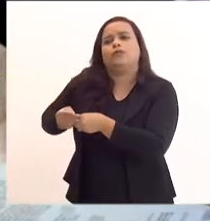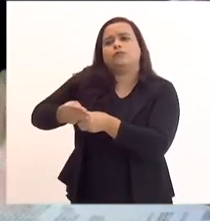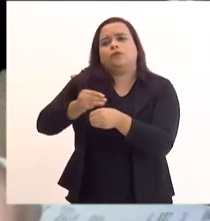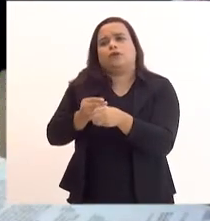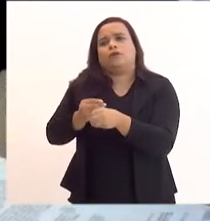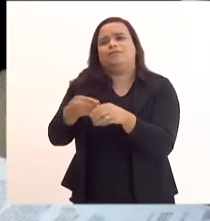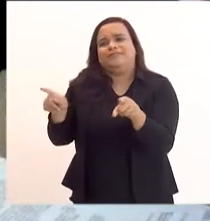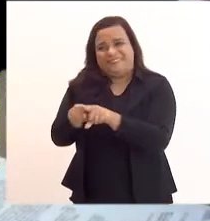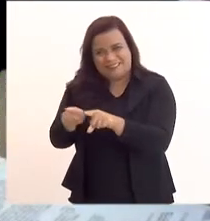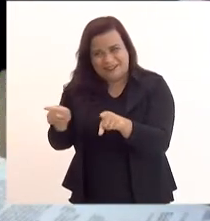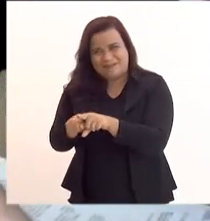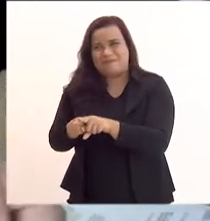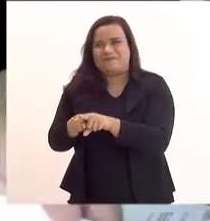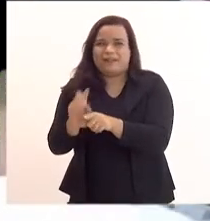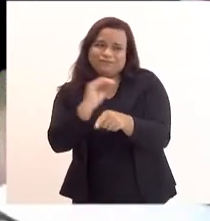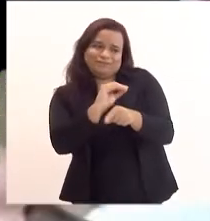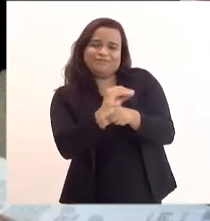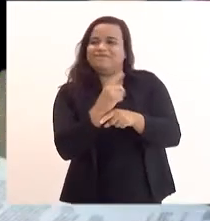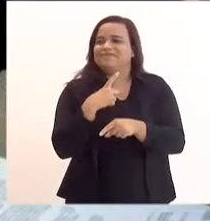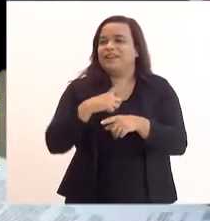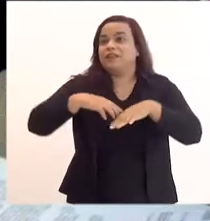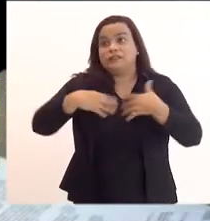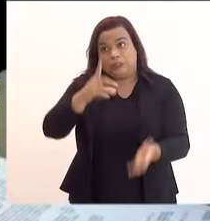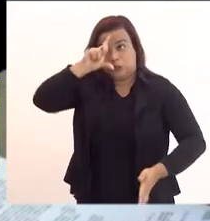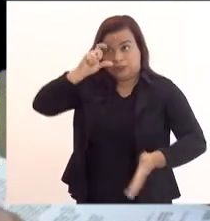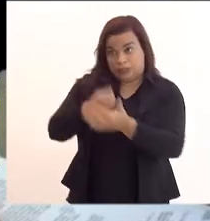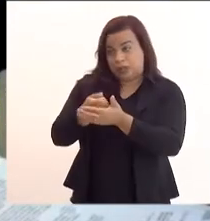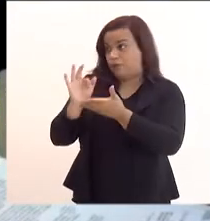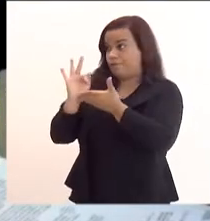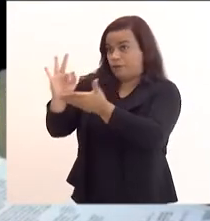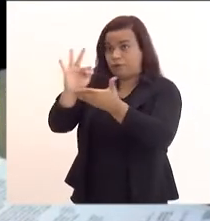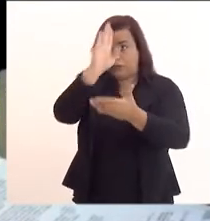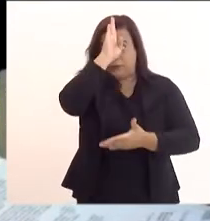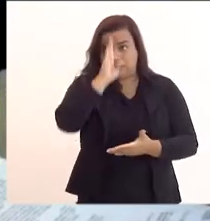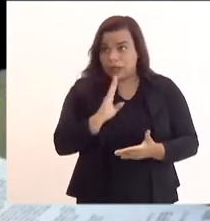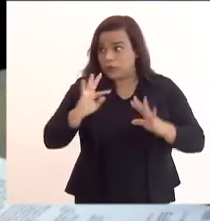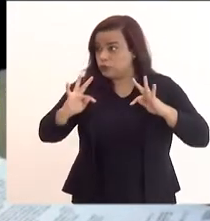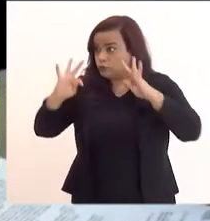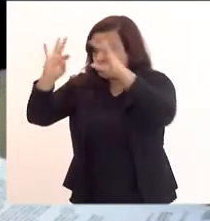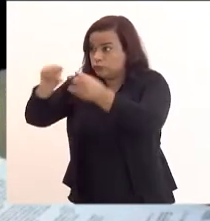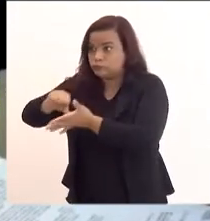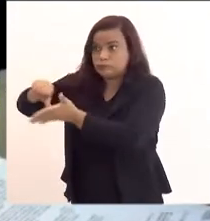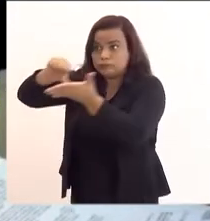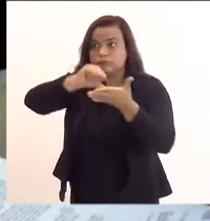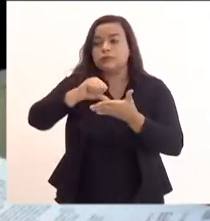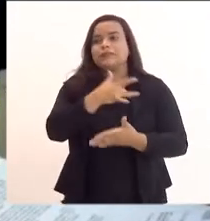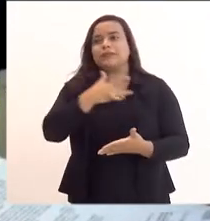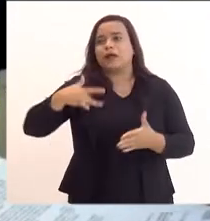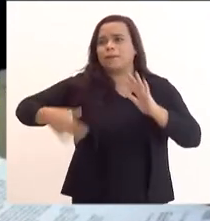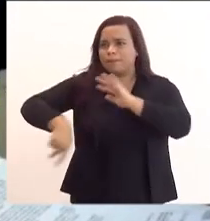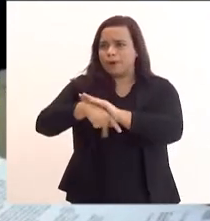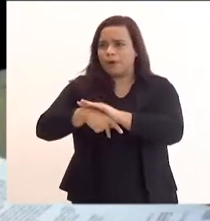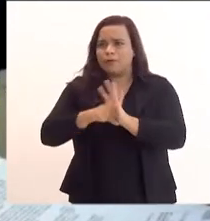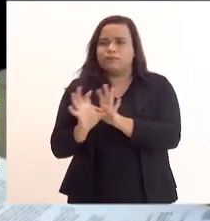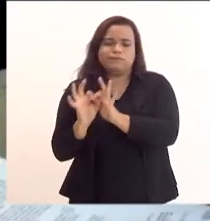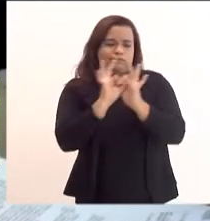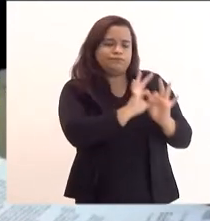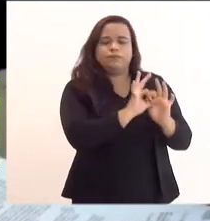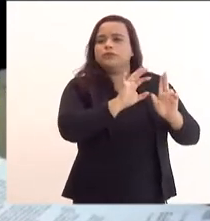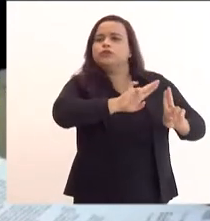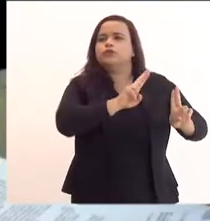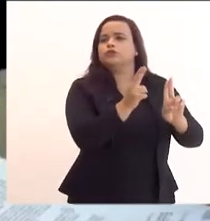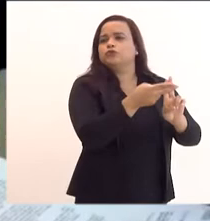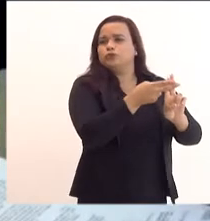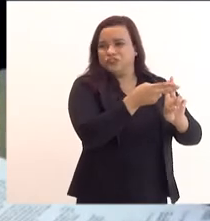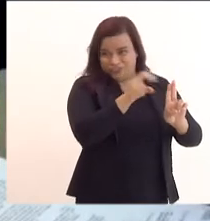de fornecimento gratuito a todas as unidades de saúde vinculadas ao SUS, essa tem que ser uma decisão ministerial, Vossa Excelência